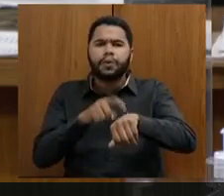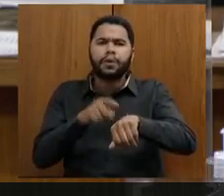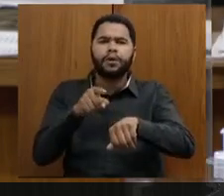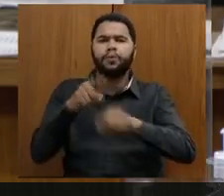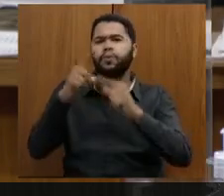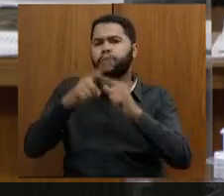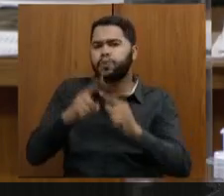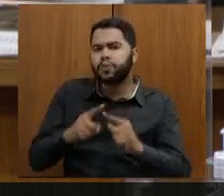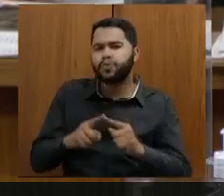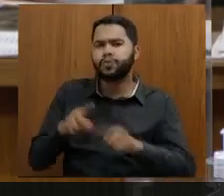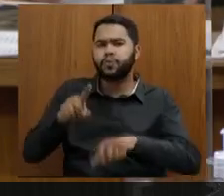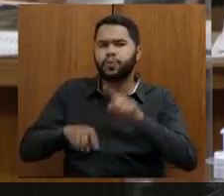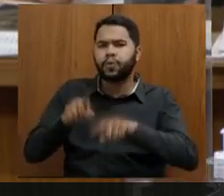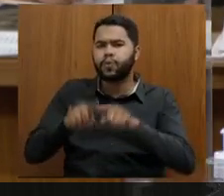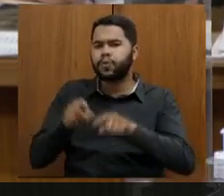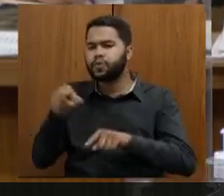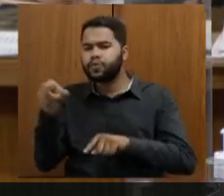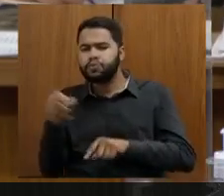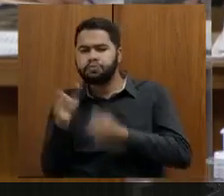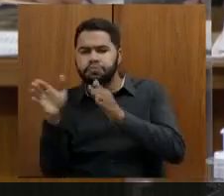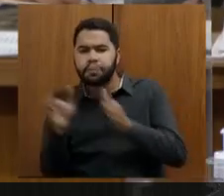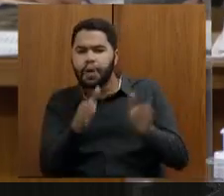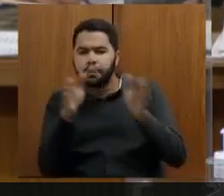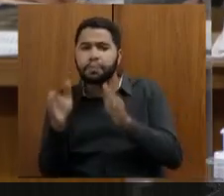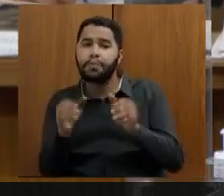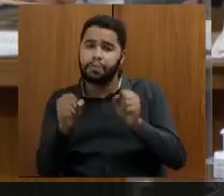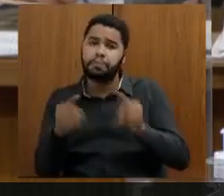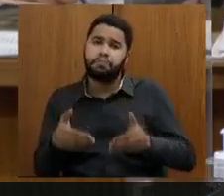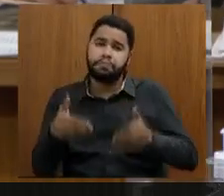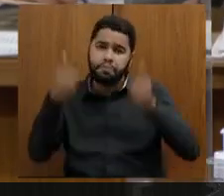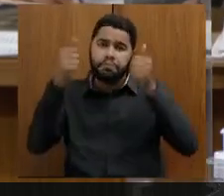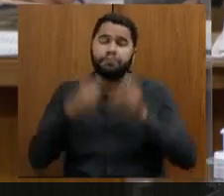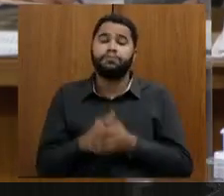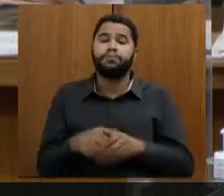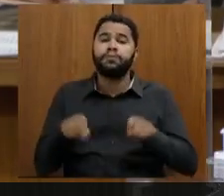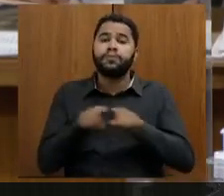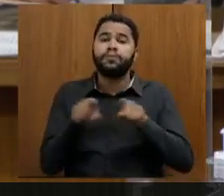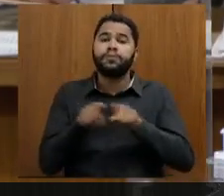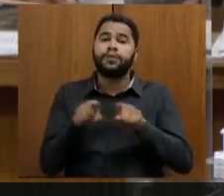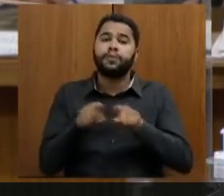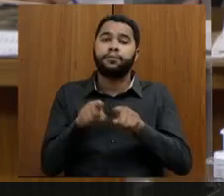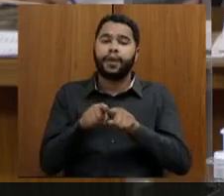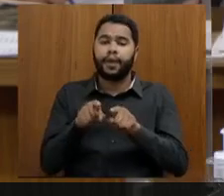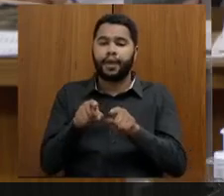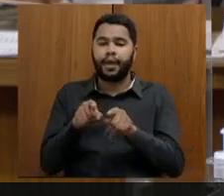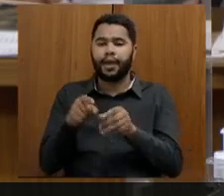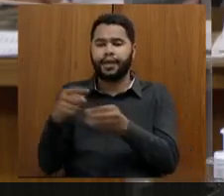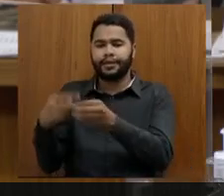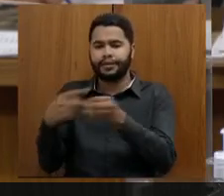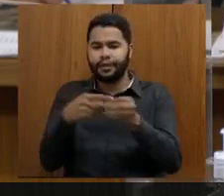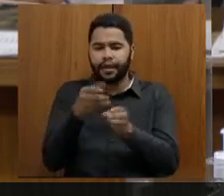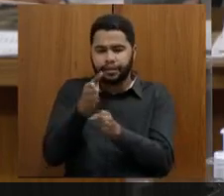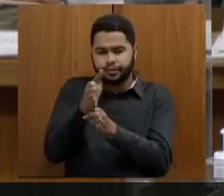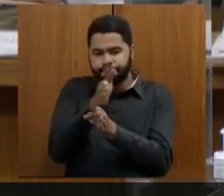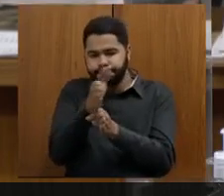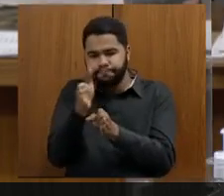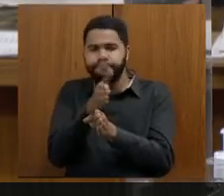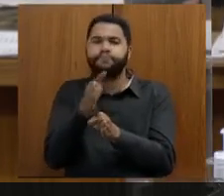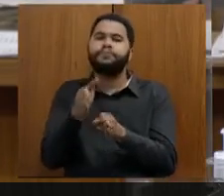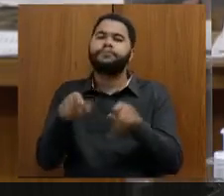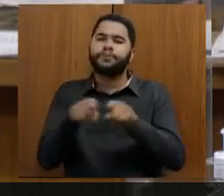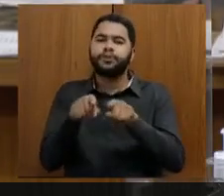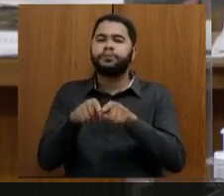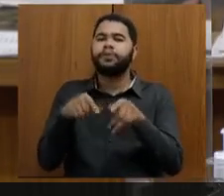pelo tipo de produto que passa a gente pode melhorar isso e com relação às divisas é isso nós somos muito já